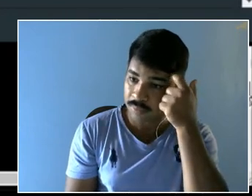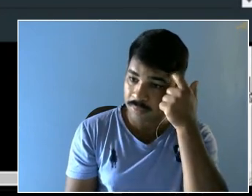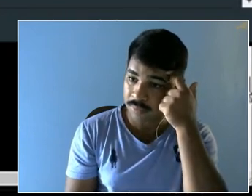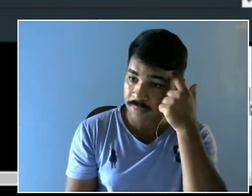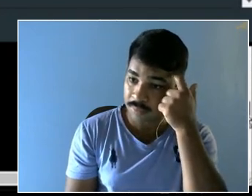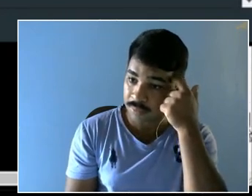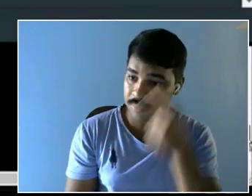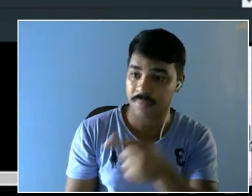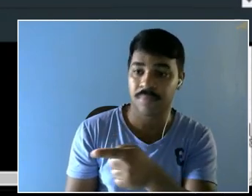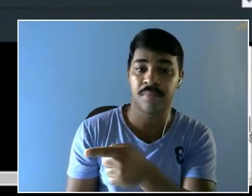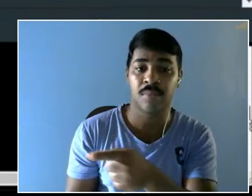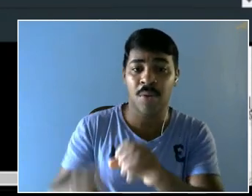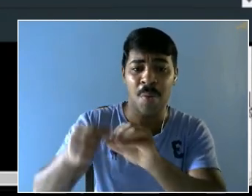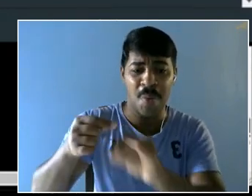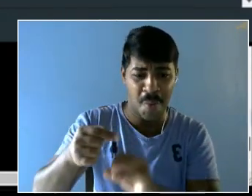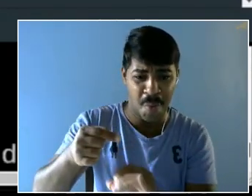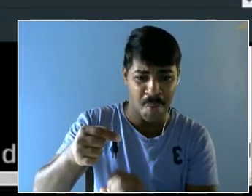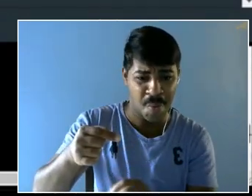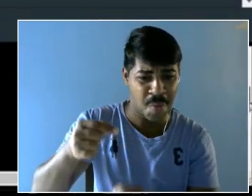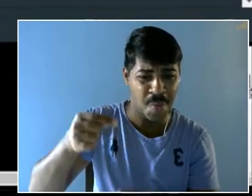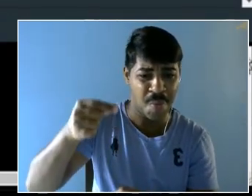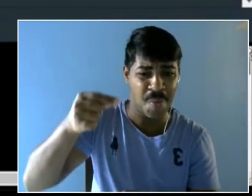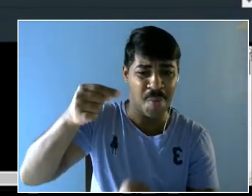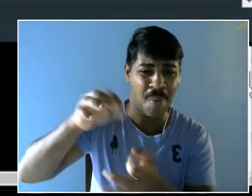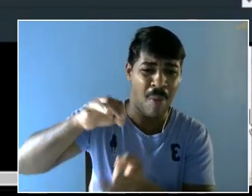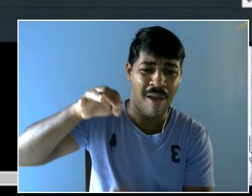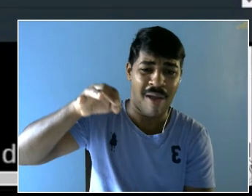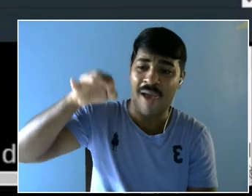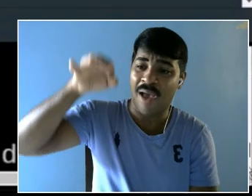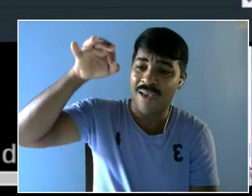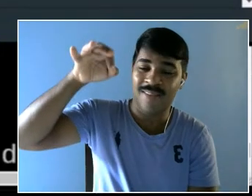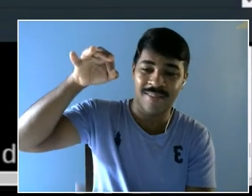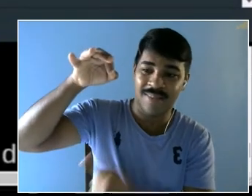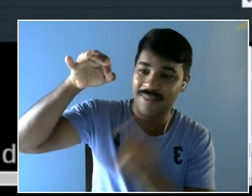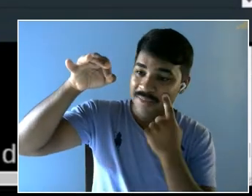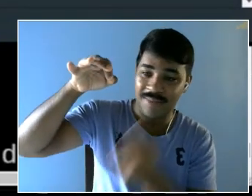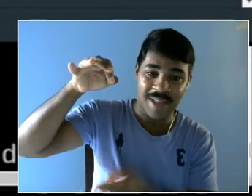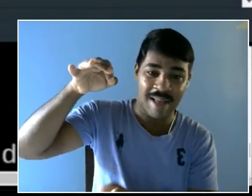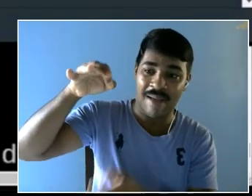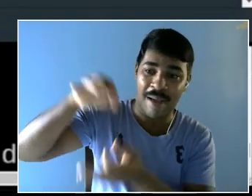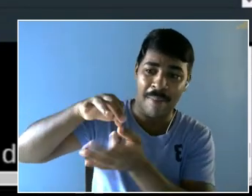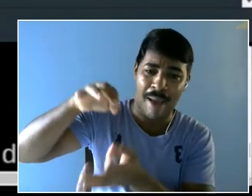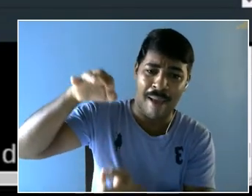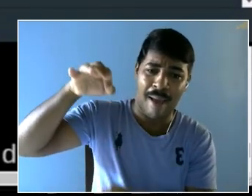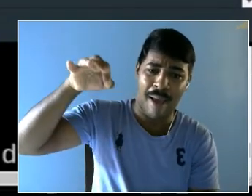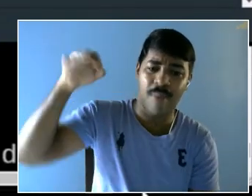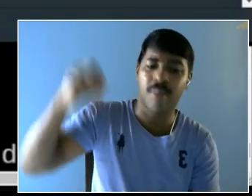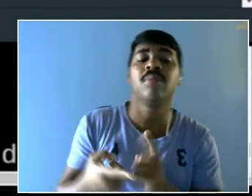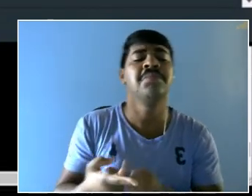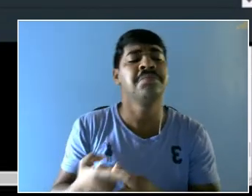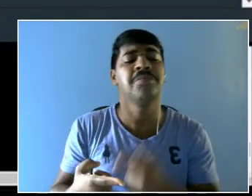mais. Ele ia ficar infinitamente escrevendo oi. É isso que esse programa faz. Ele nunca para. O que aconteceu